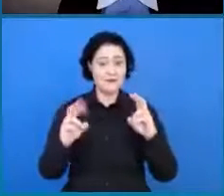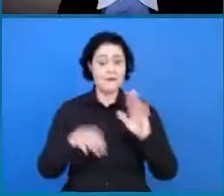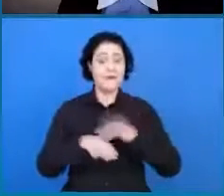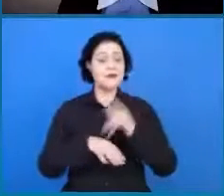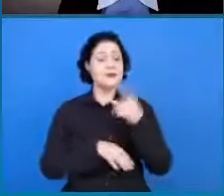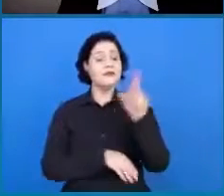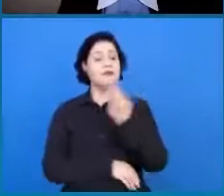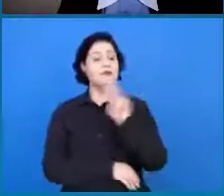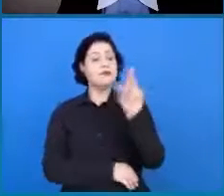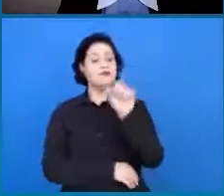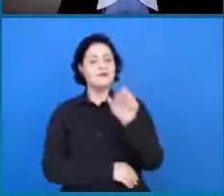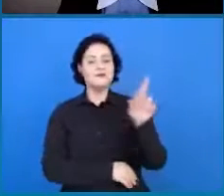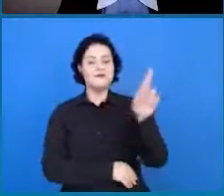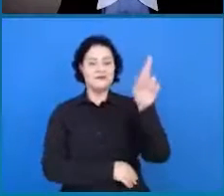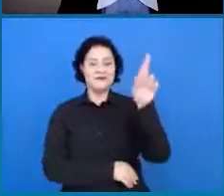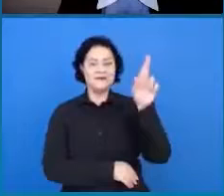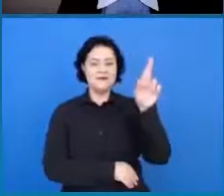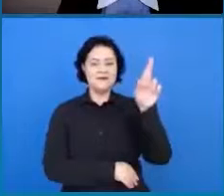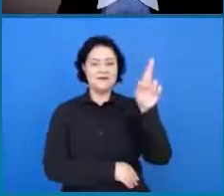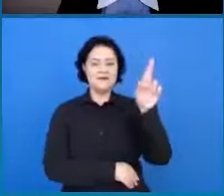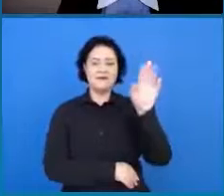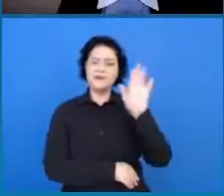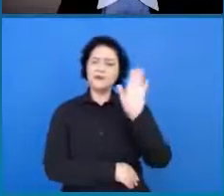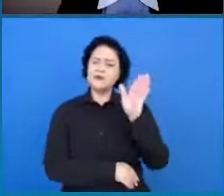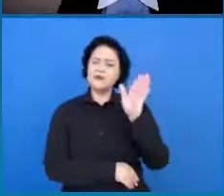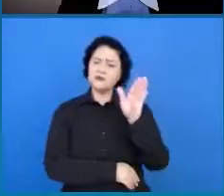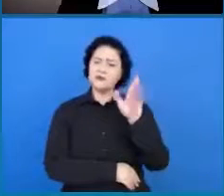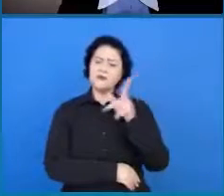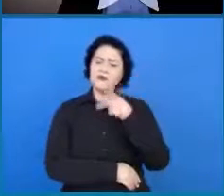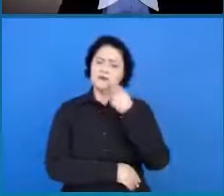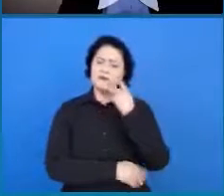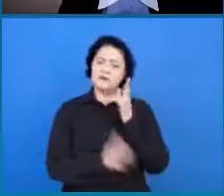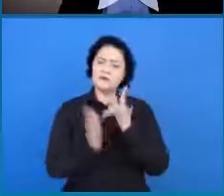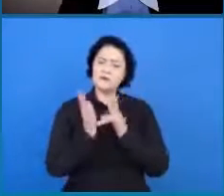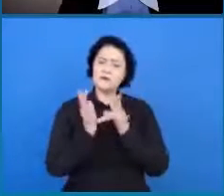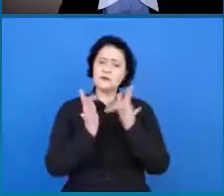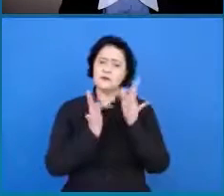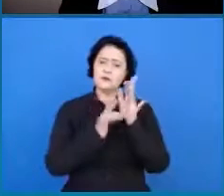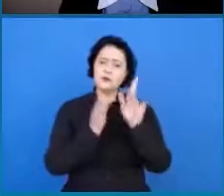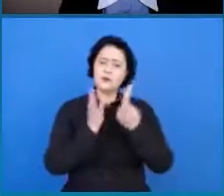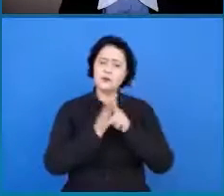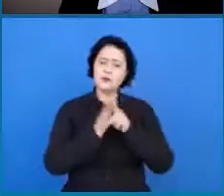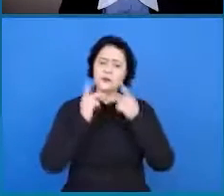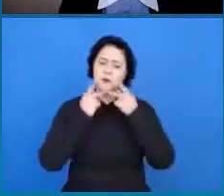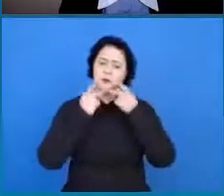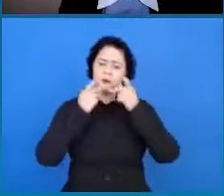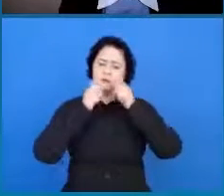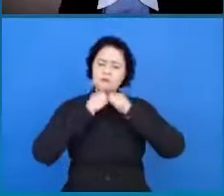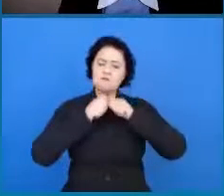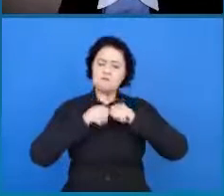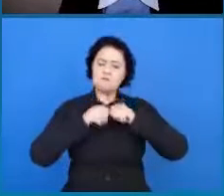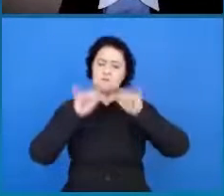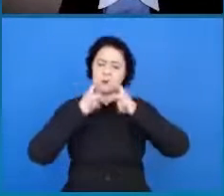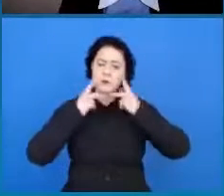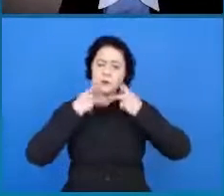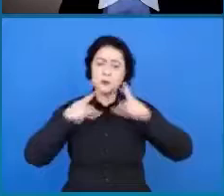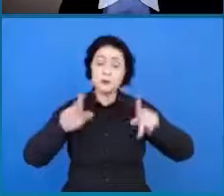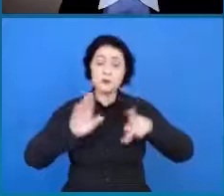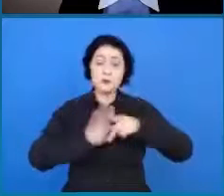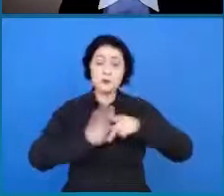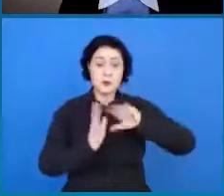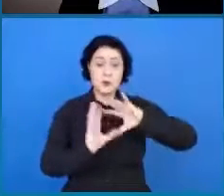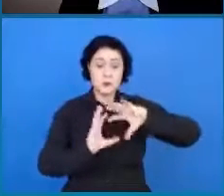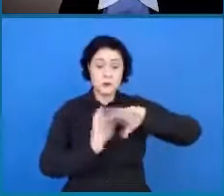Senhor e já houvera dito Cristo em Profético sermão que na transição do planeta